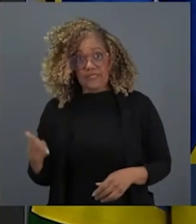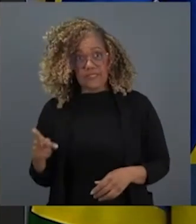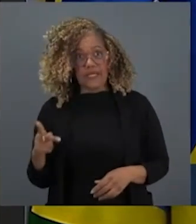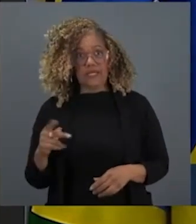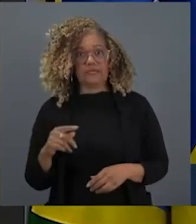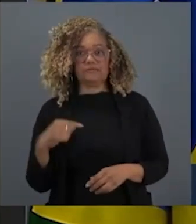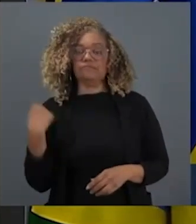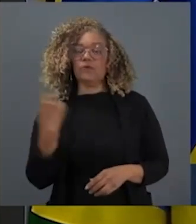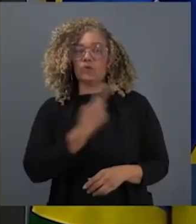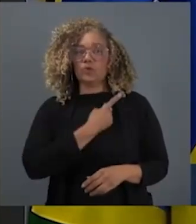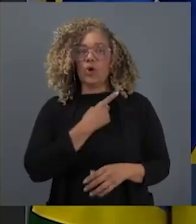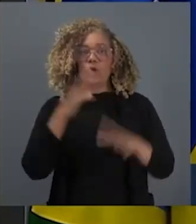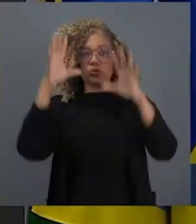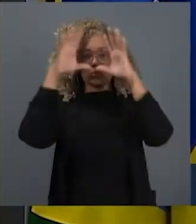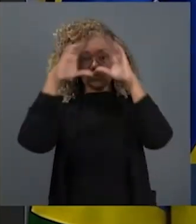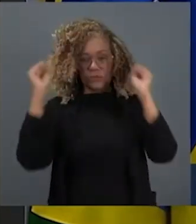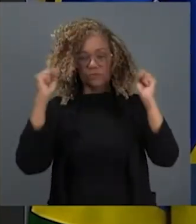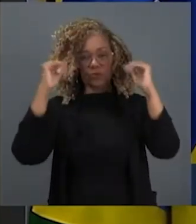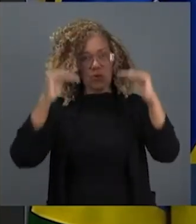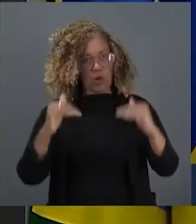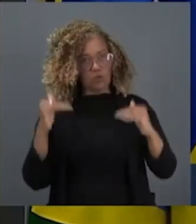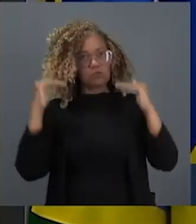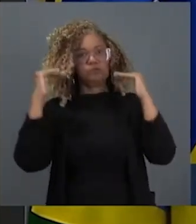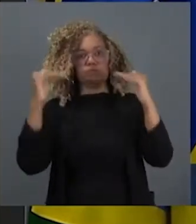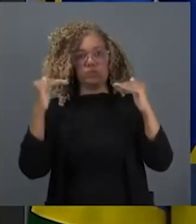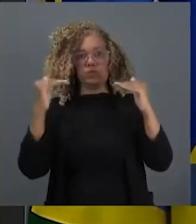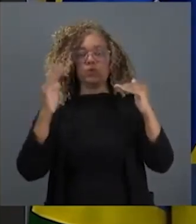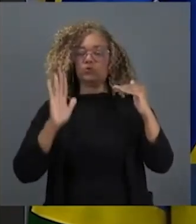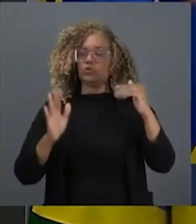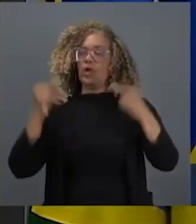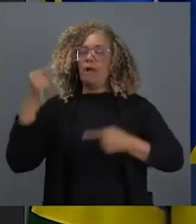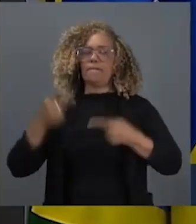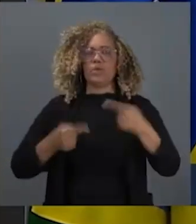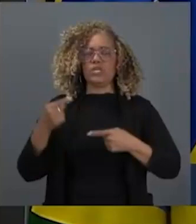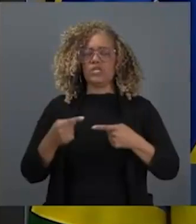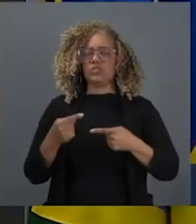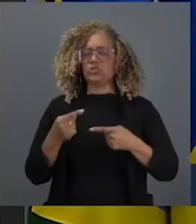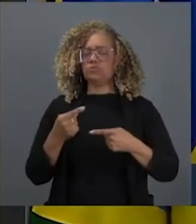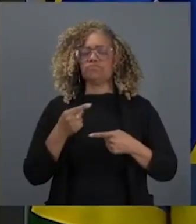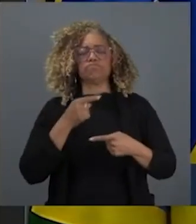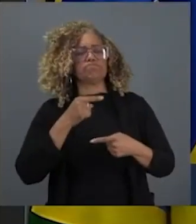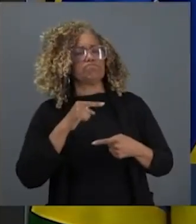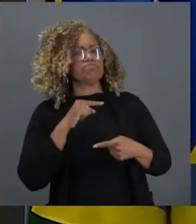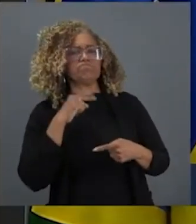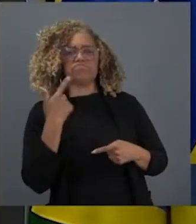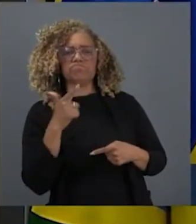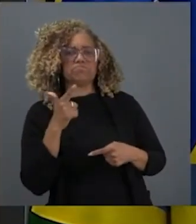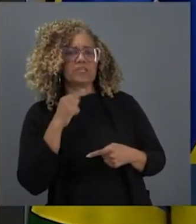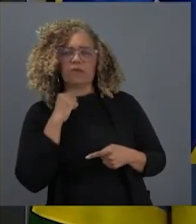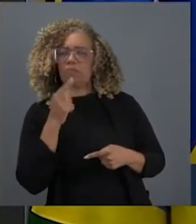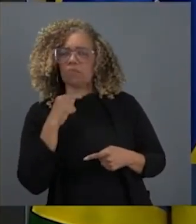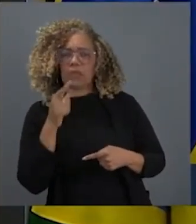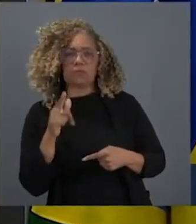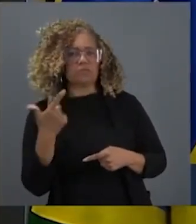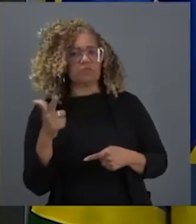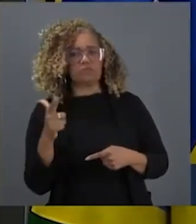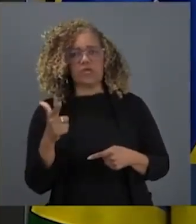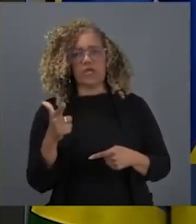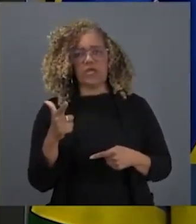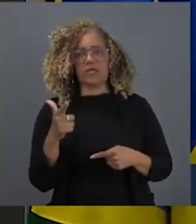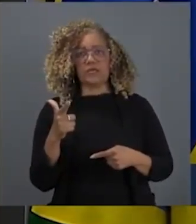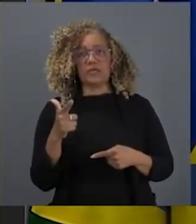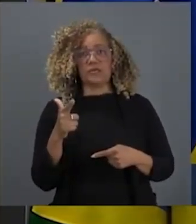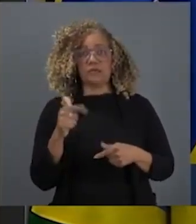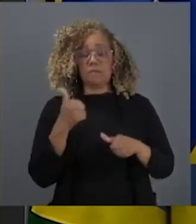que os nossos tribunais superiores são políticos ninguém tem mais dúvida nenhuma que eles